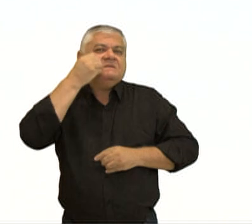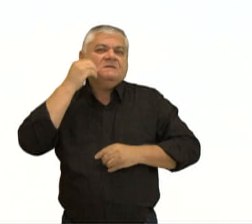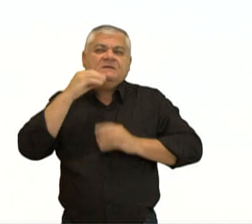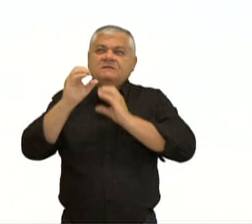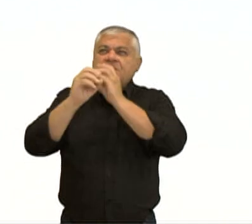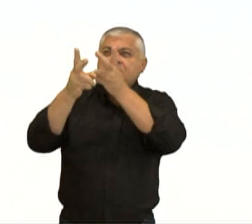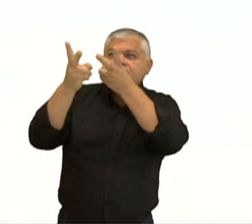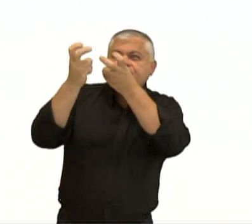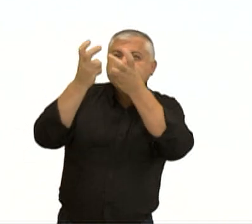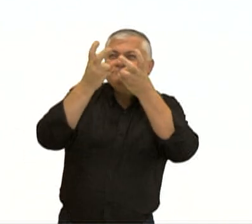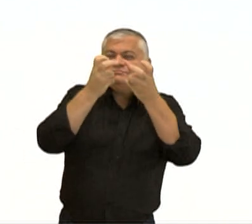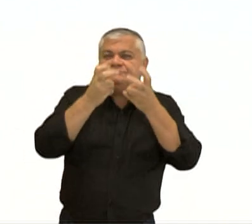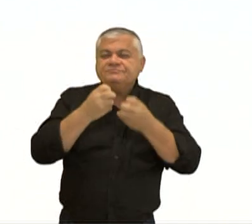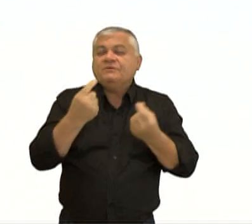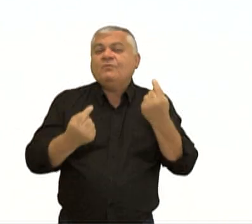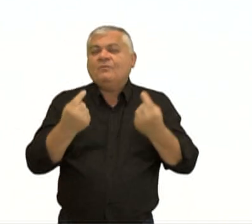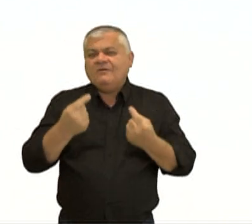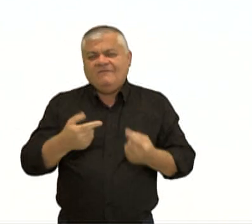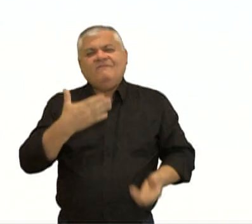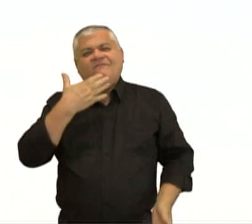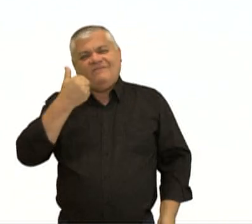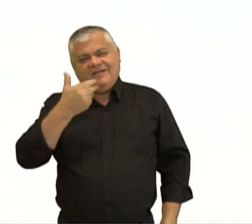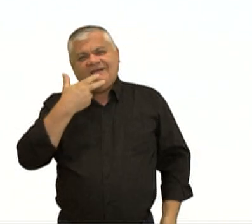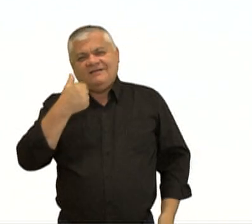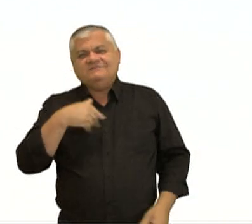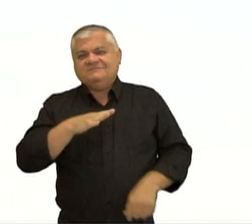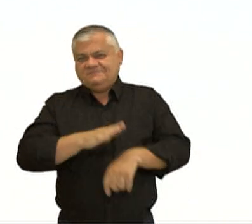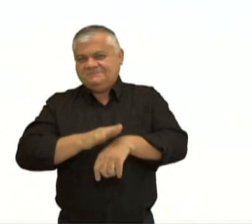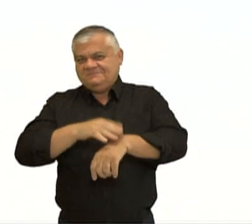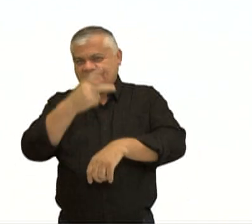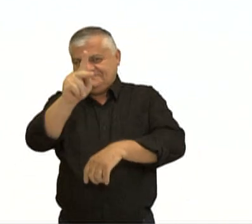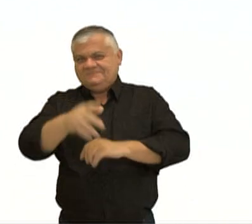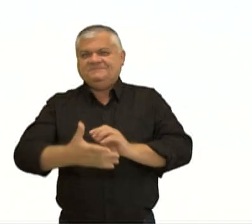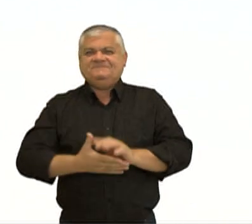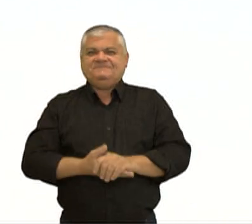observação. Pessoal, molezinha essa daí. Com vocês.